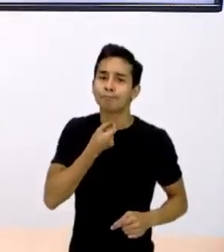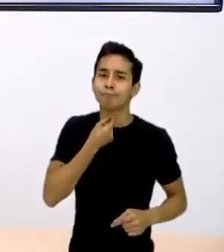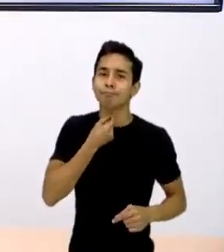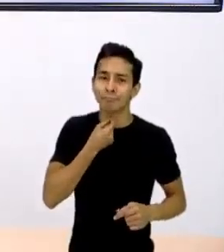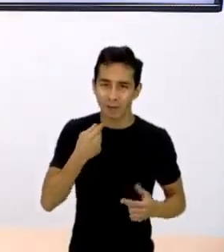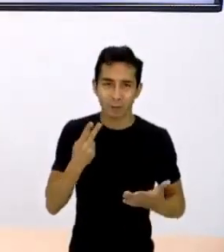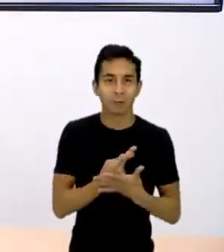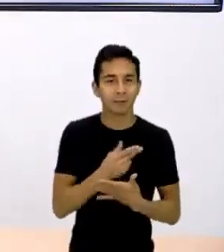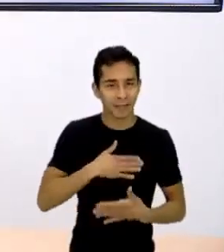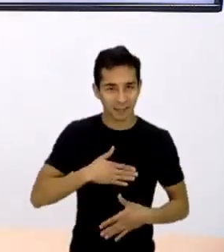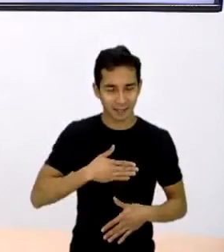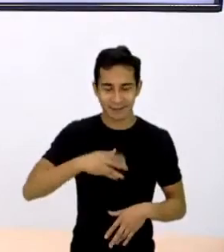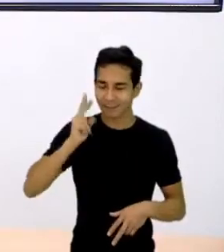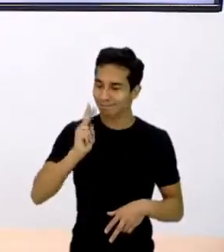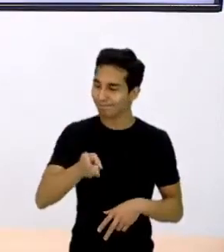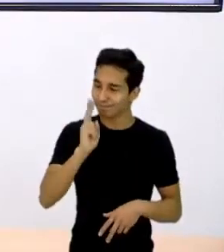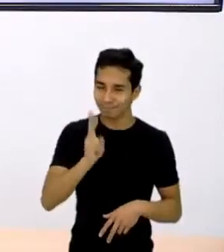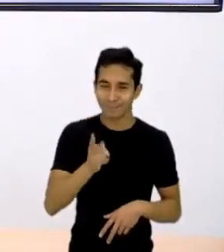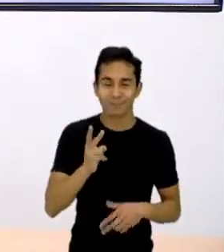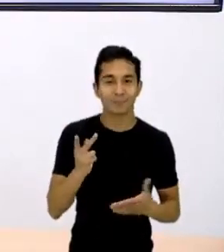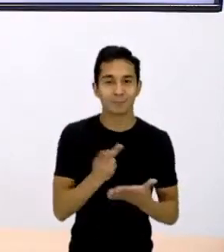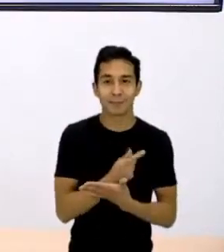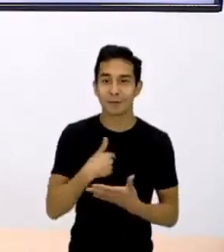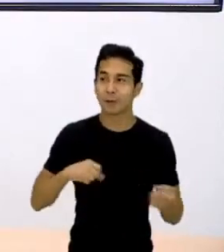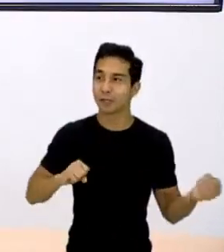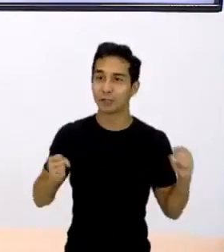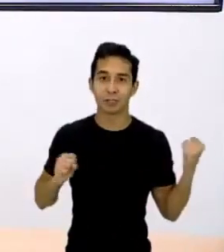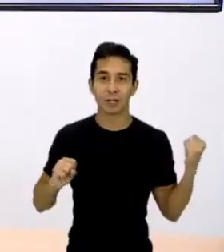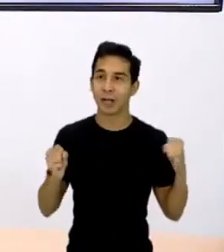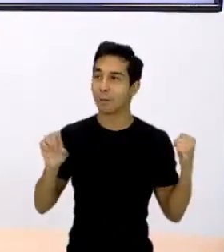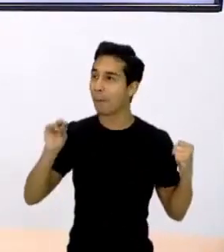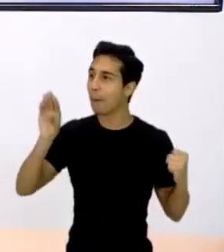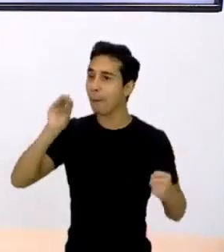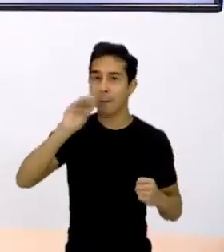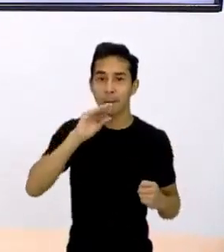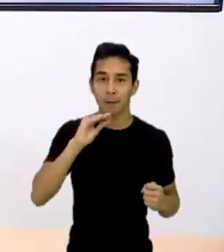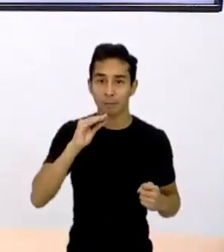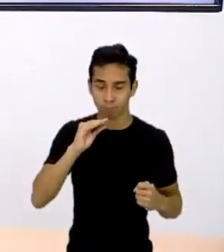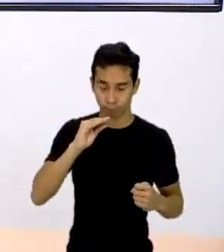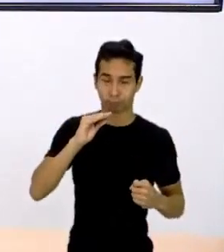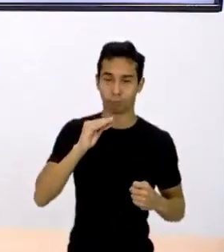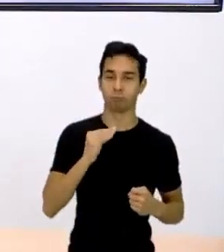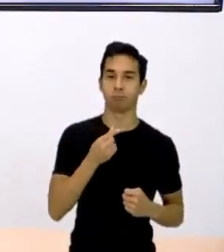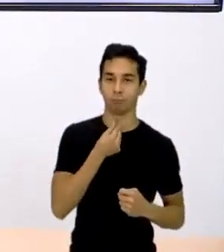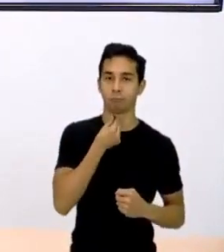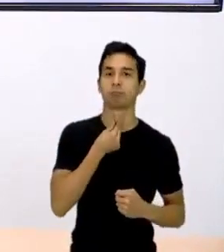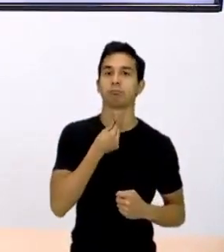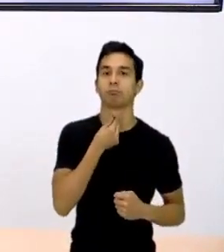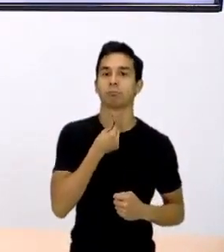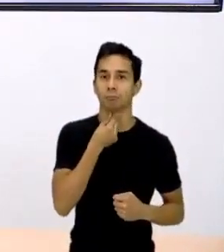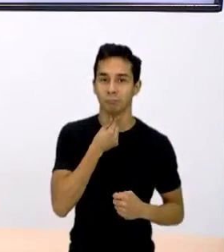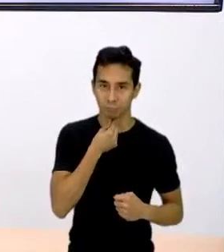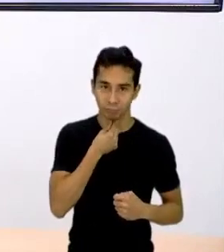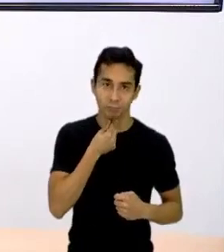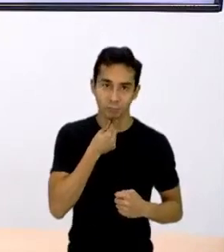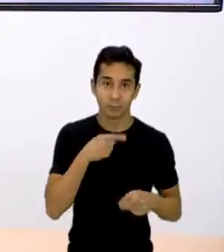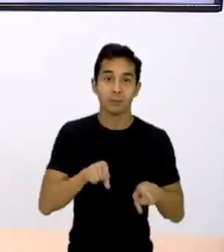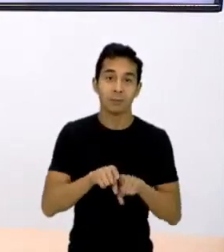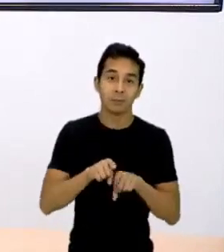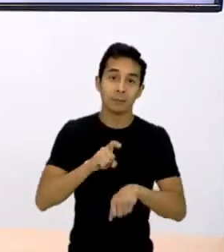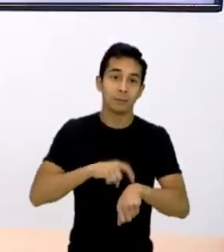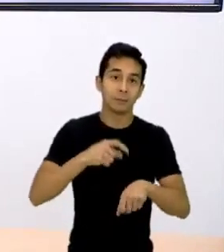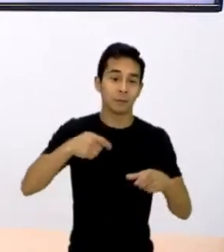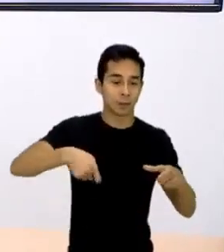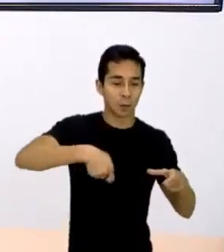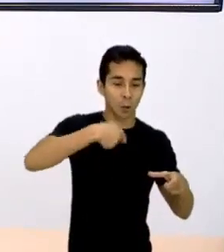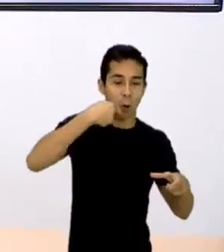faço isso diversas vezes, principalmente quando eu fico muito agitada para falar. Bom, e quando você está comendo, principalmente